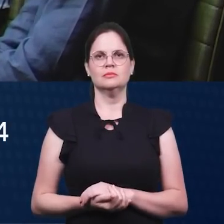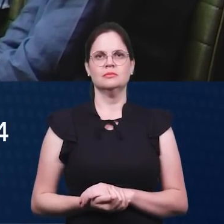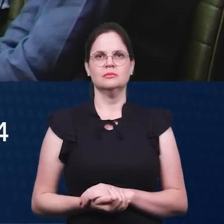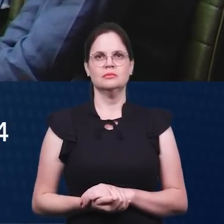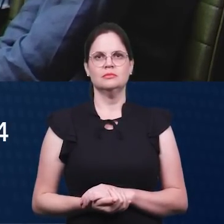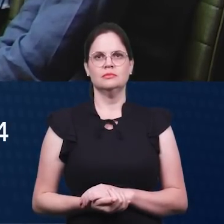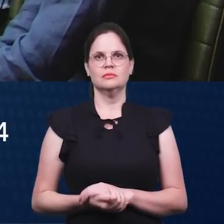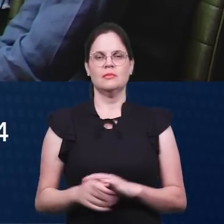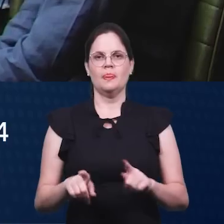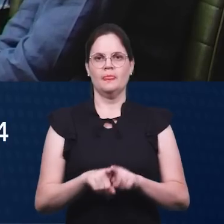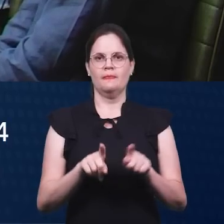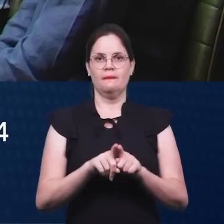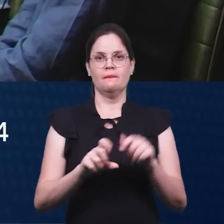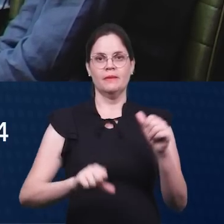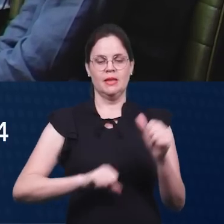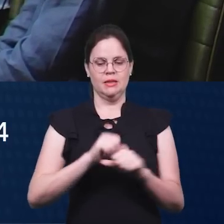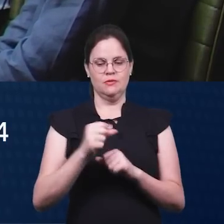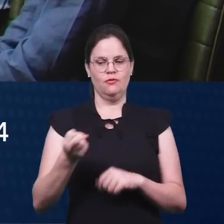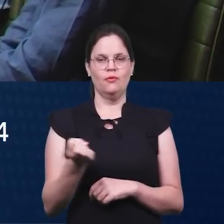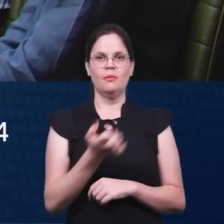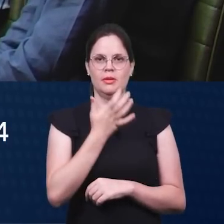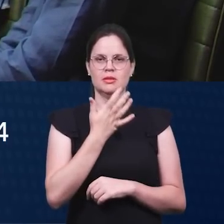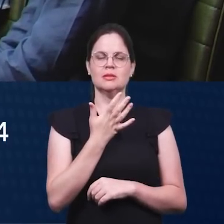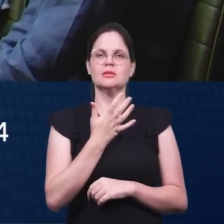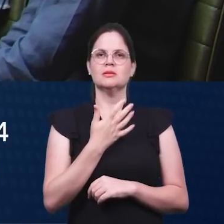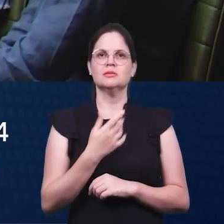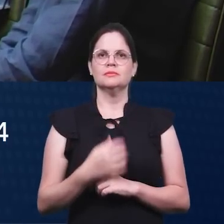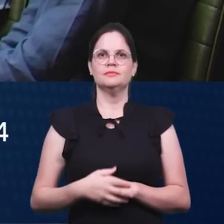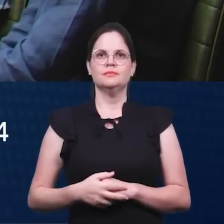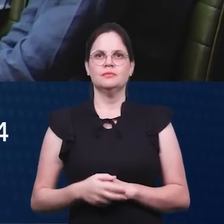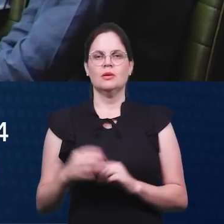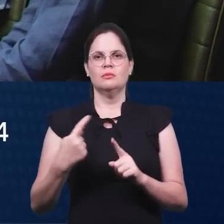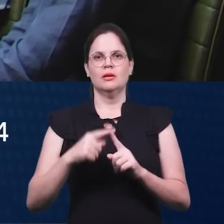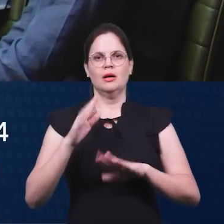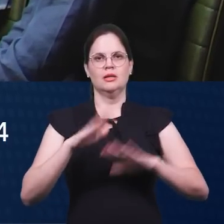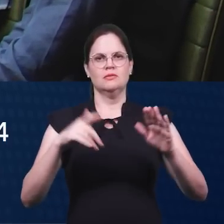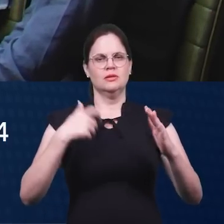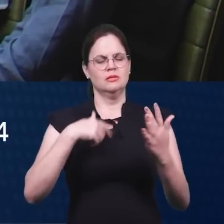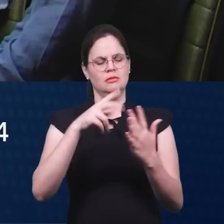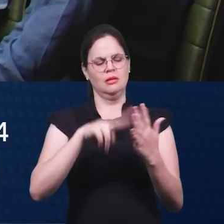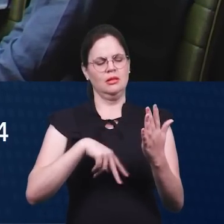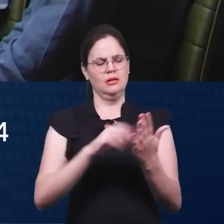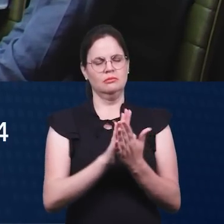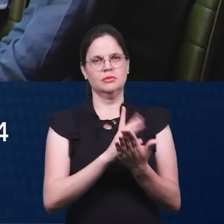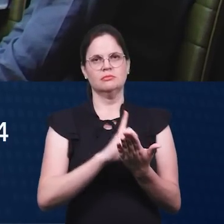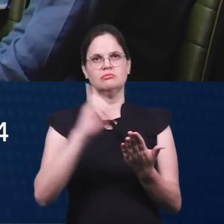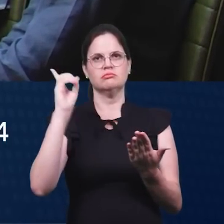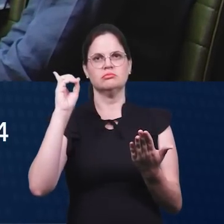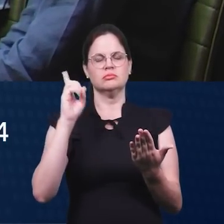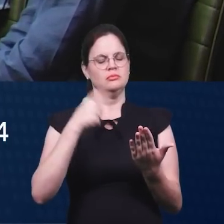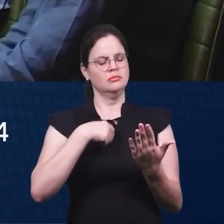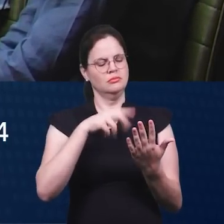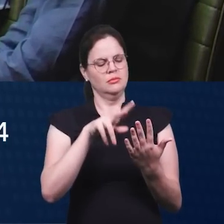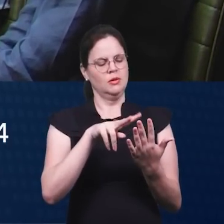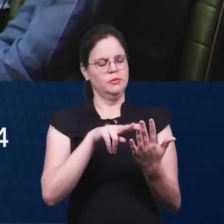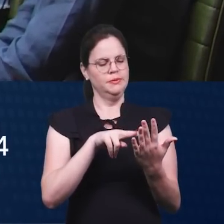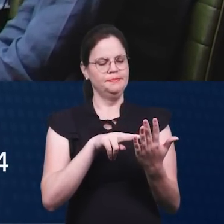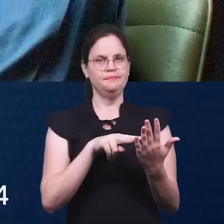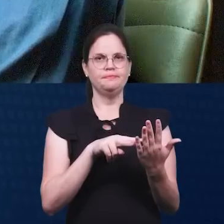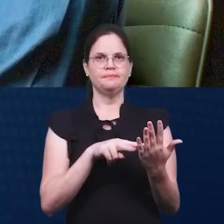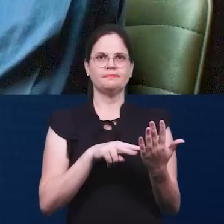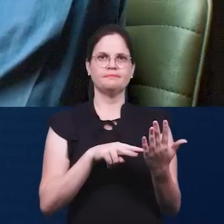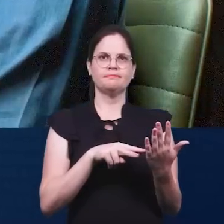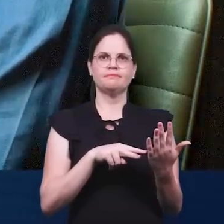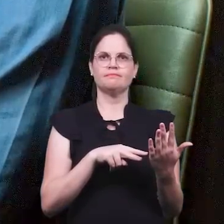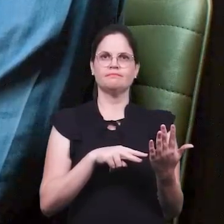uma transformação. Quando às vezes eu lia a Bíblia, às vezes eu lia